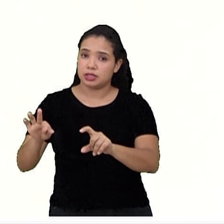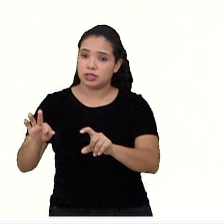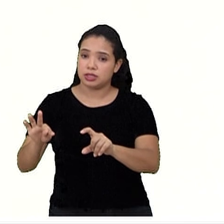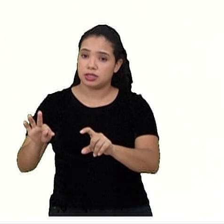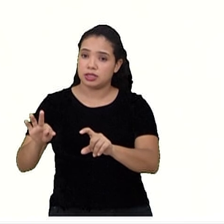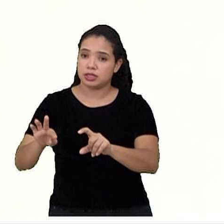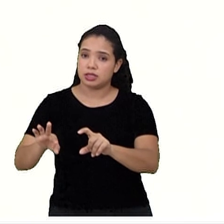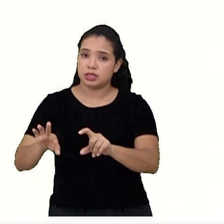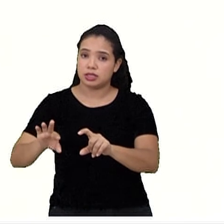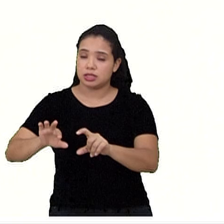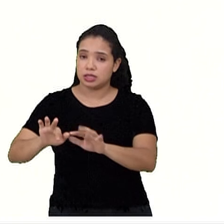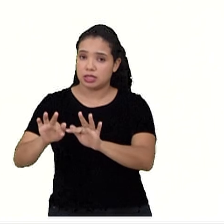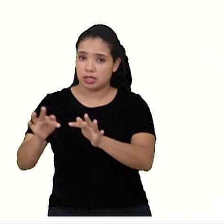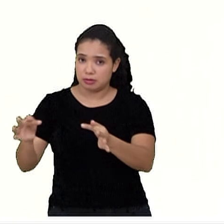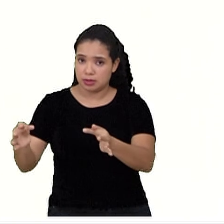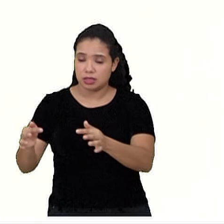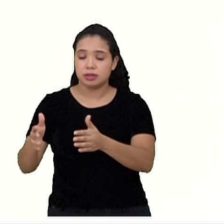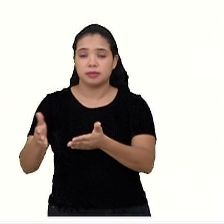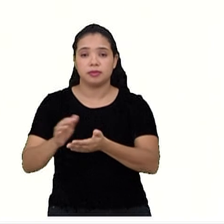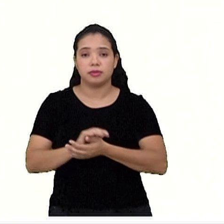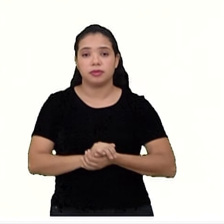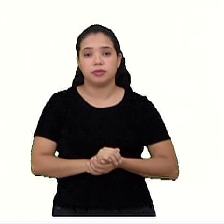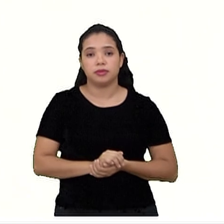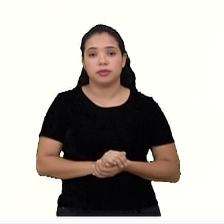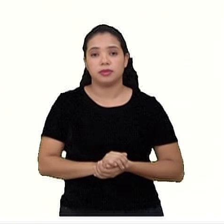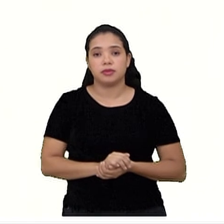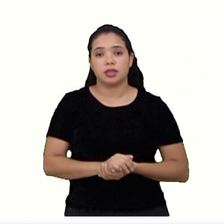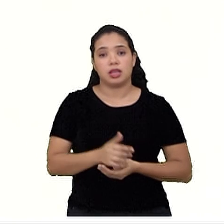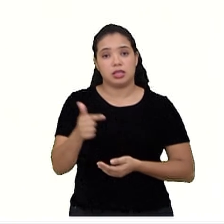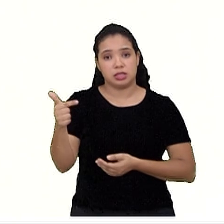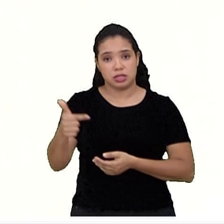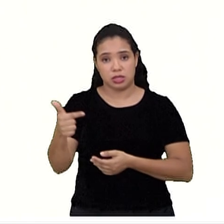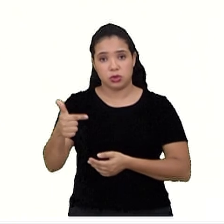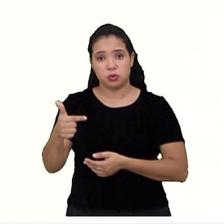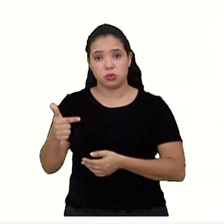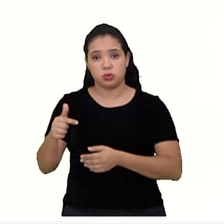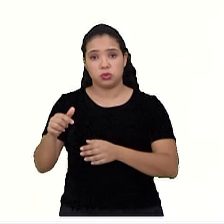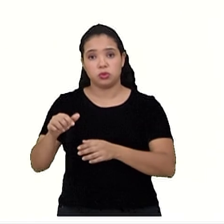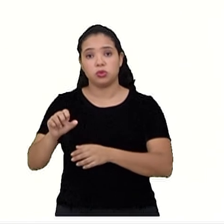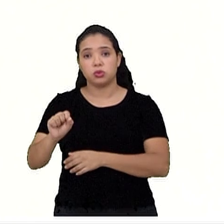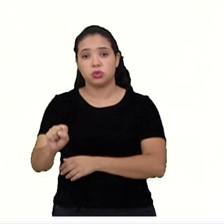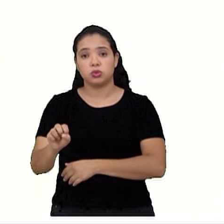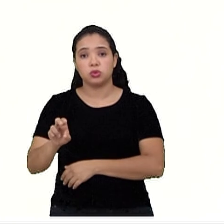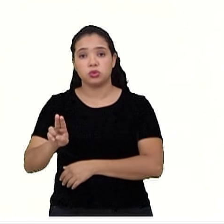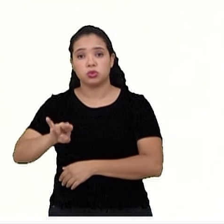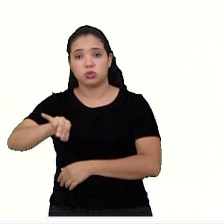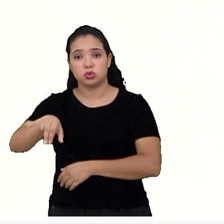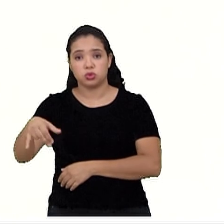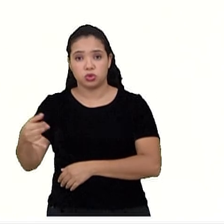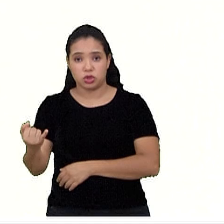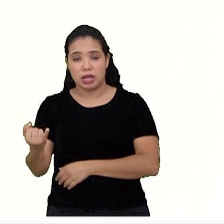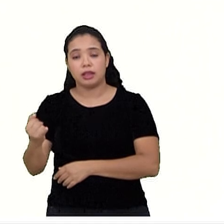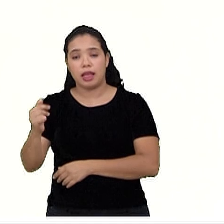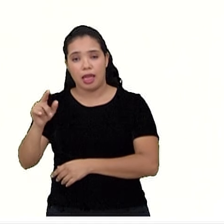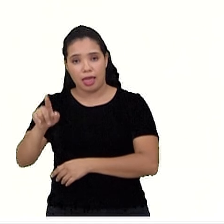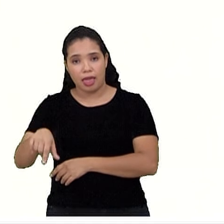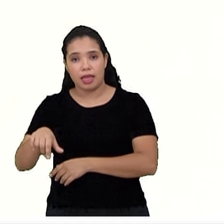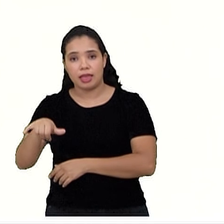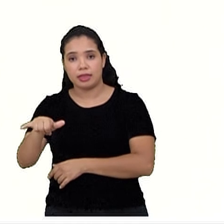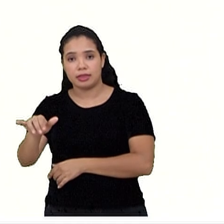present. Aí. Agora olha o segundo sujeito, you. O segundo sujeito aí já é you,